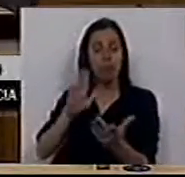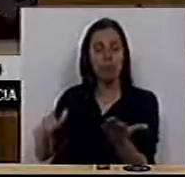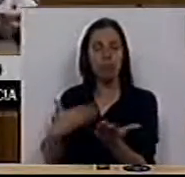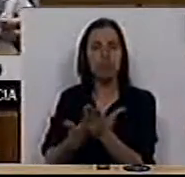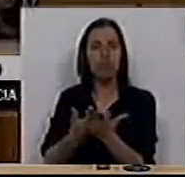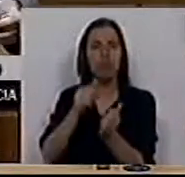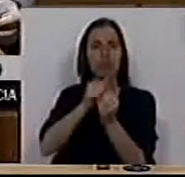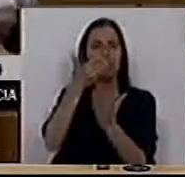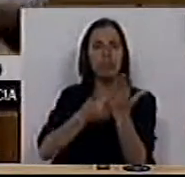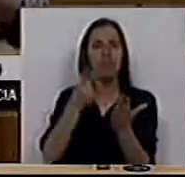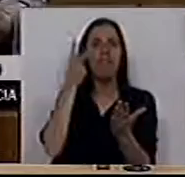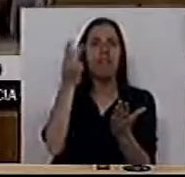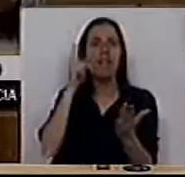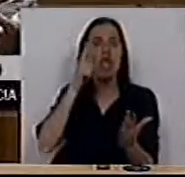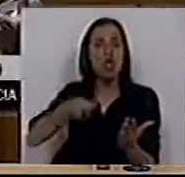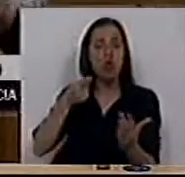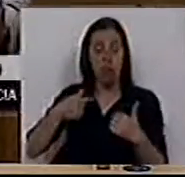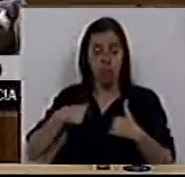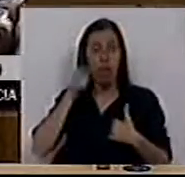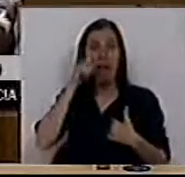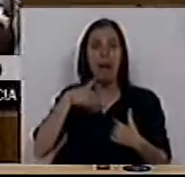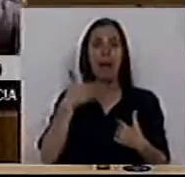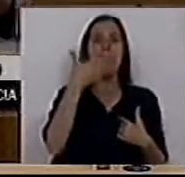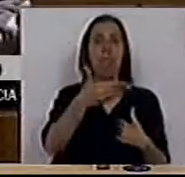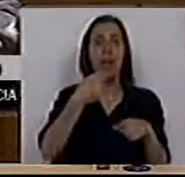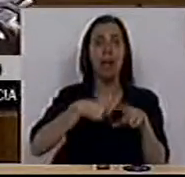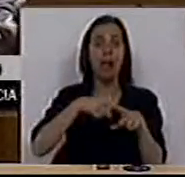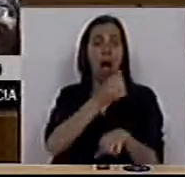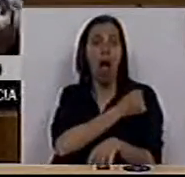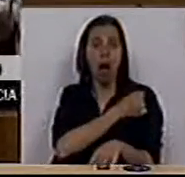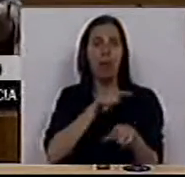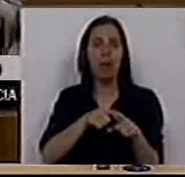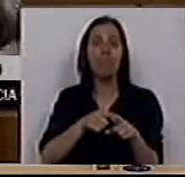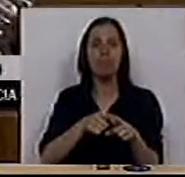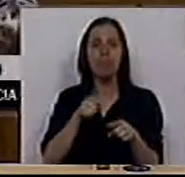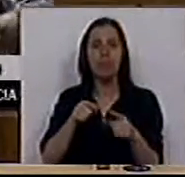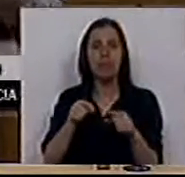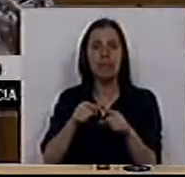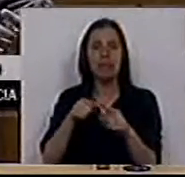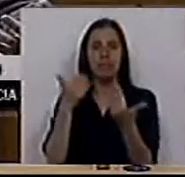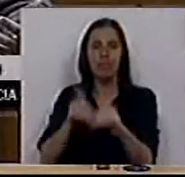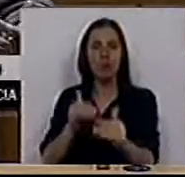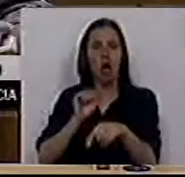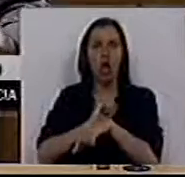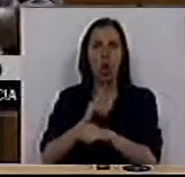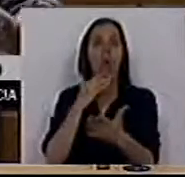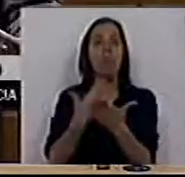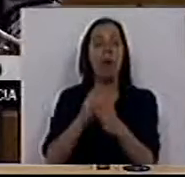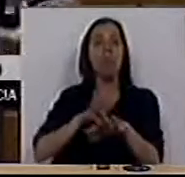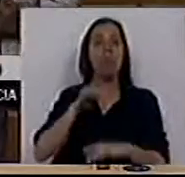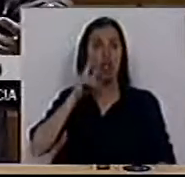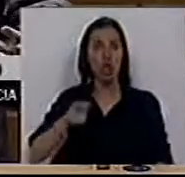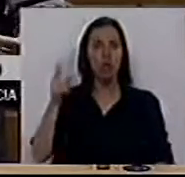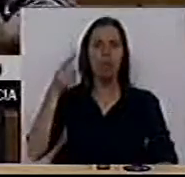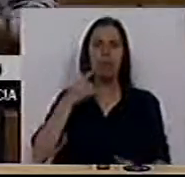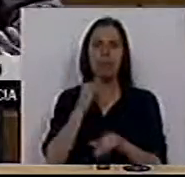apresentação de um seguro de vida por parte do mutuário de crédito à habitação muitas das vezes é um elemento restritivo, porque as